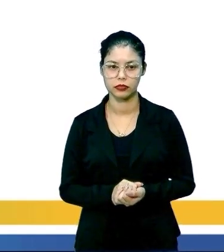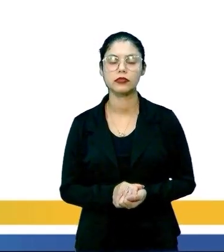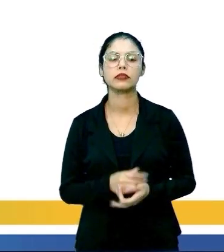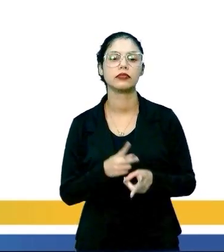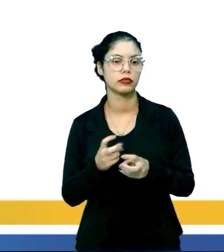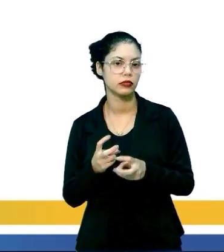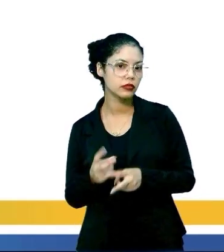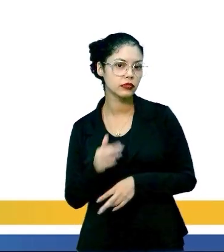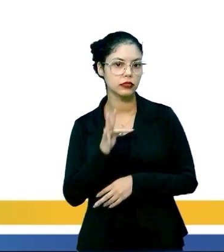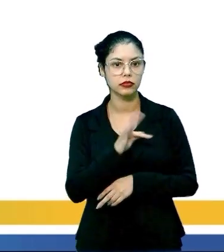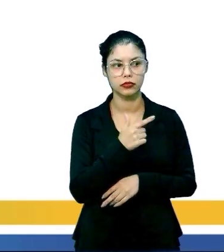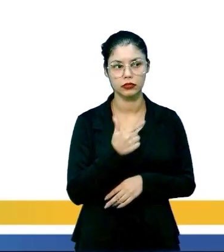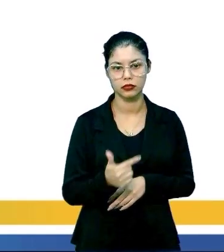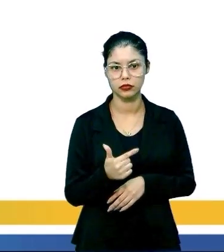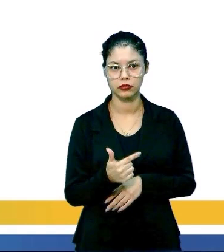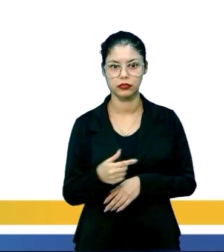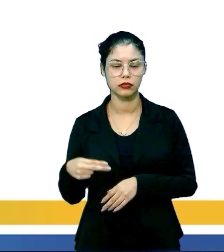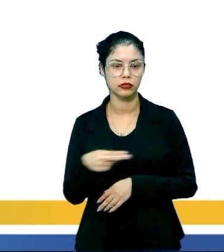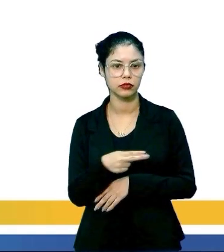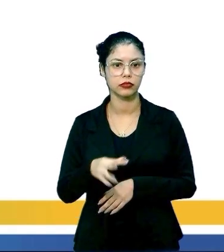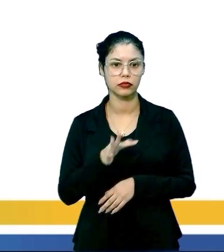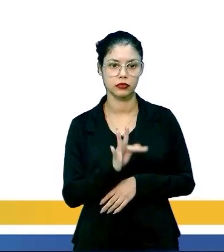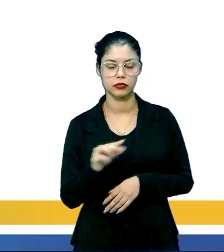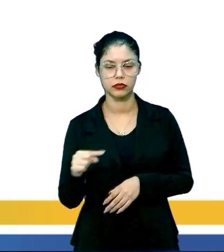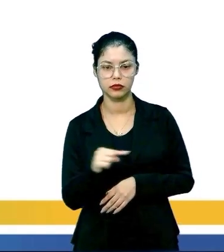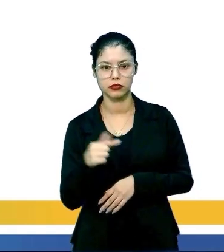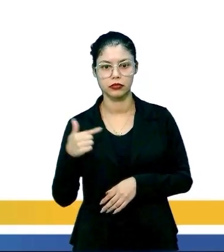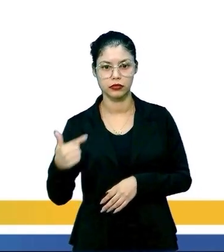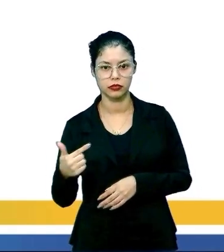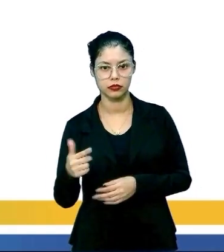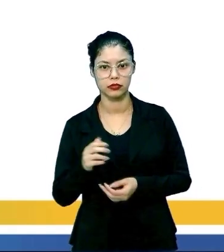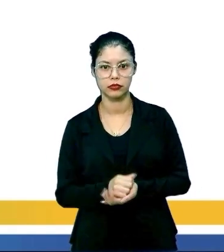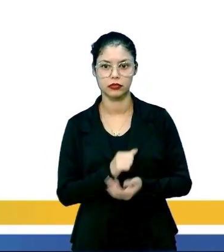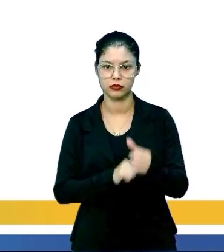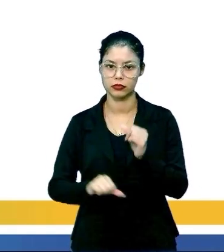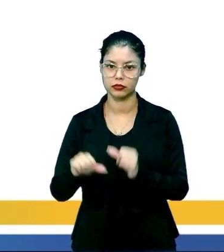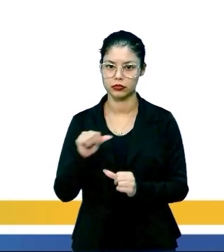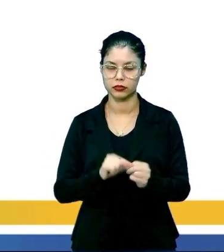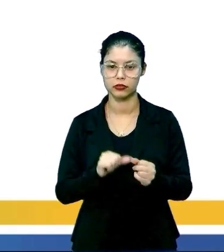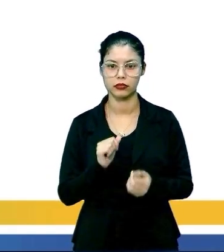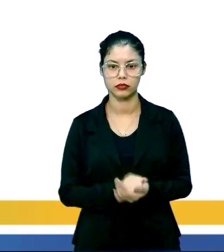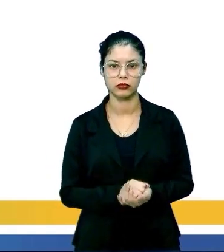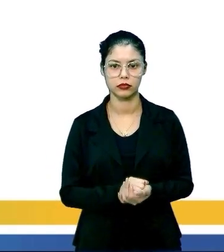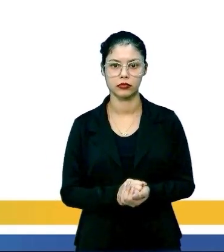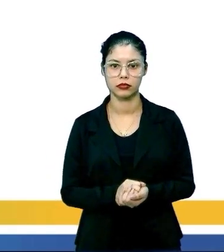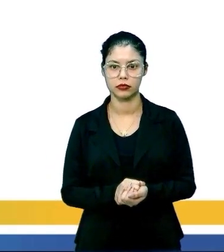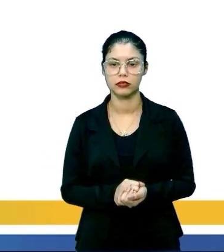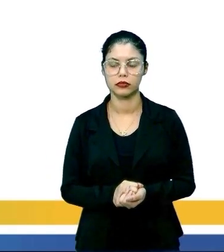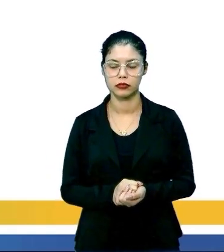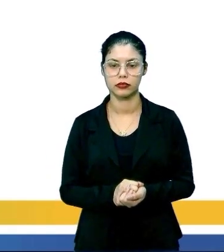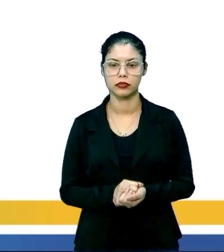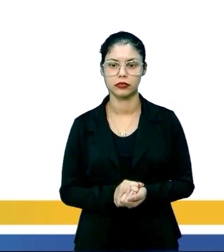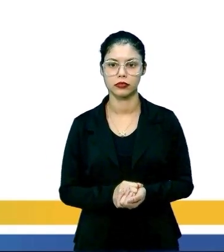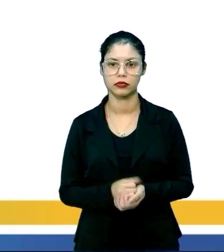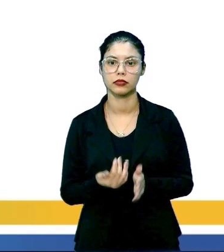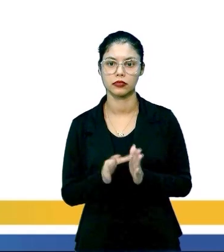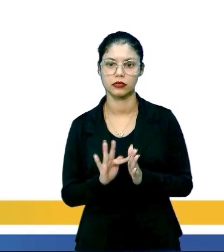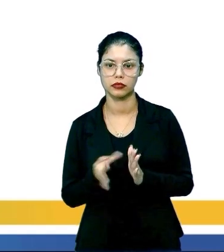4. Note que o f de 2 é igual ao f de menos 2, o